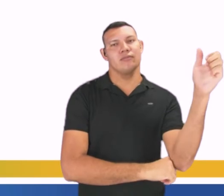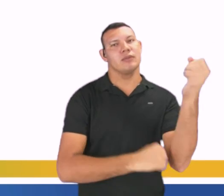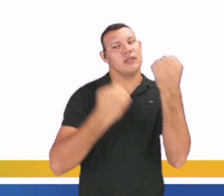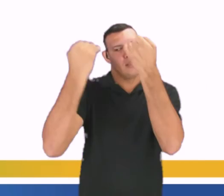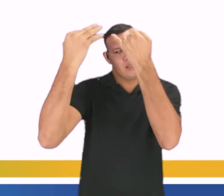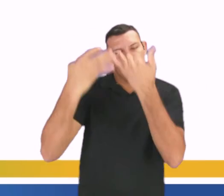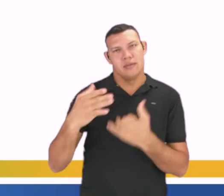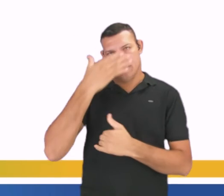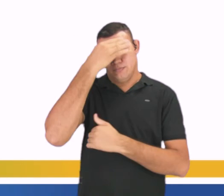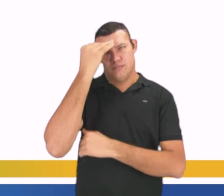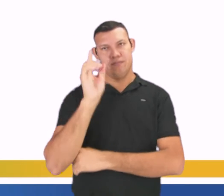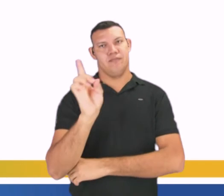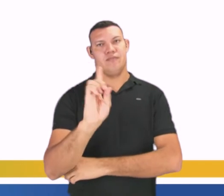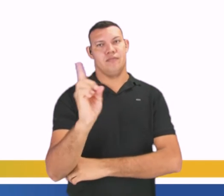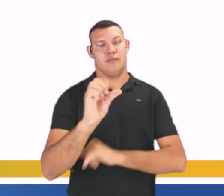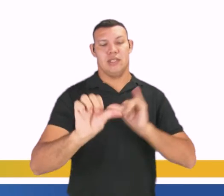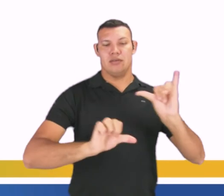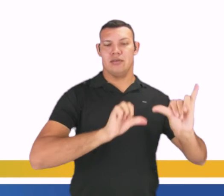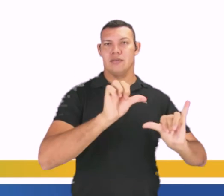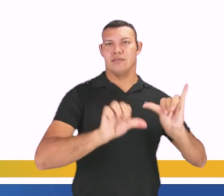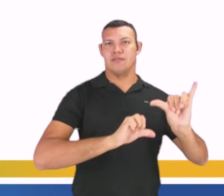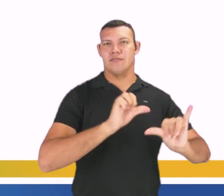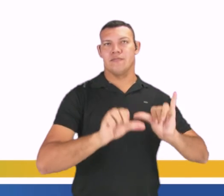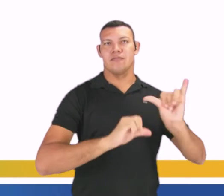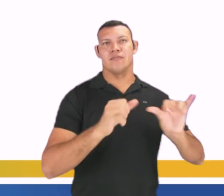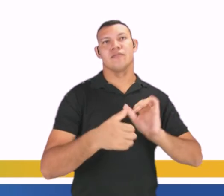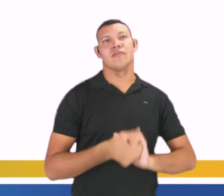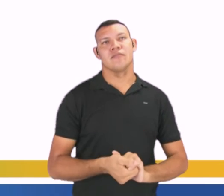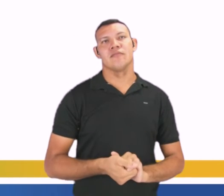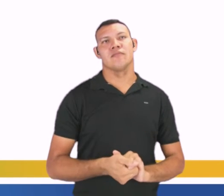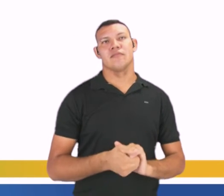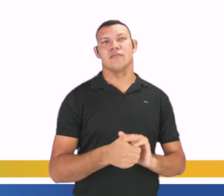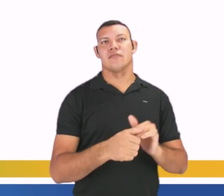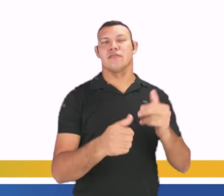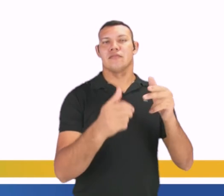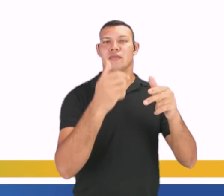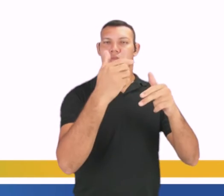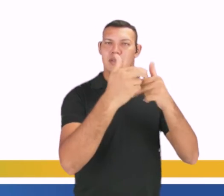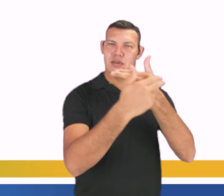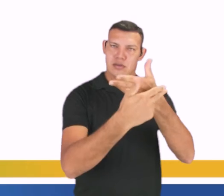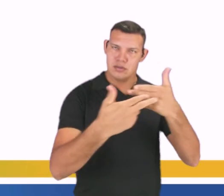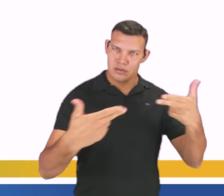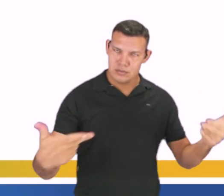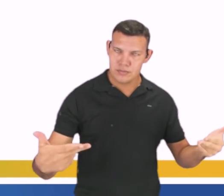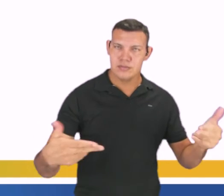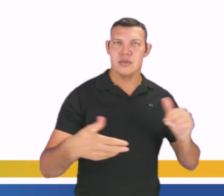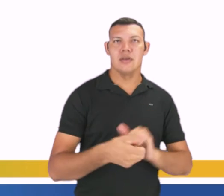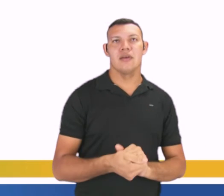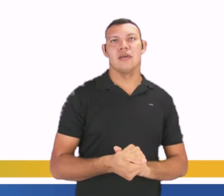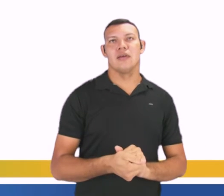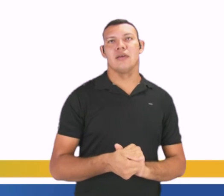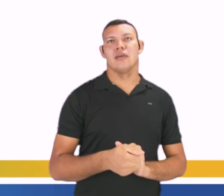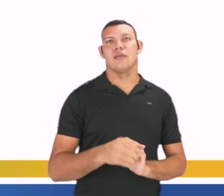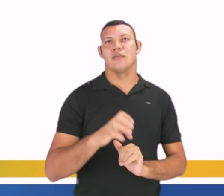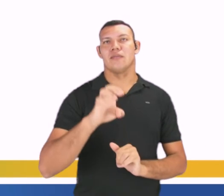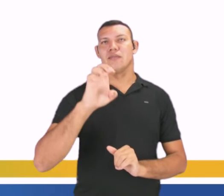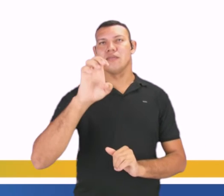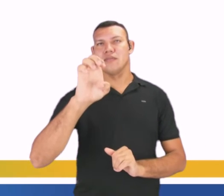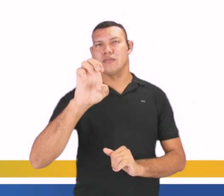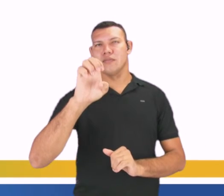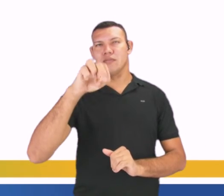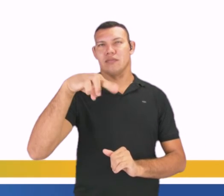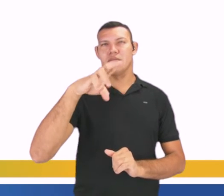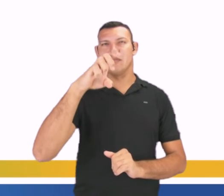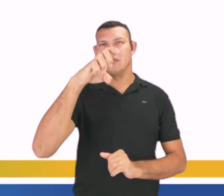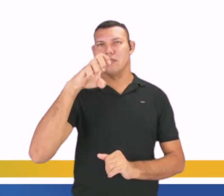falar, são as reações químicas de materiais orgânicos, né, gente? Materiais com enxofre, nitrogênio.